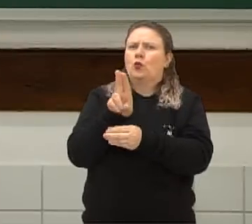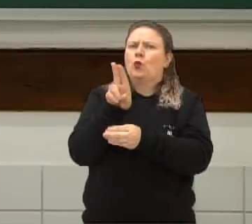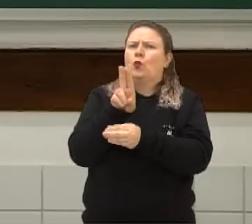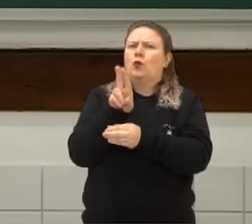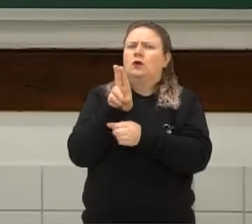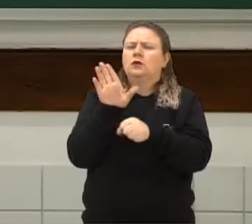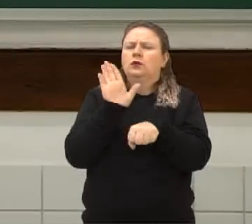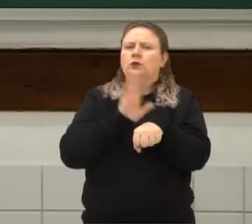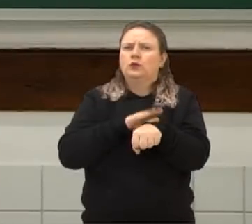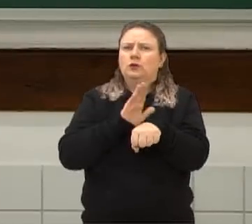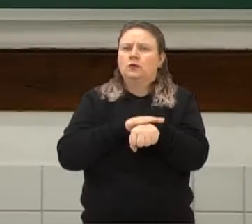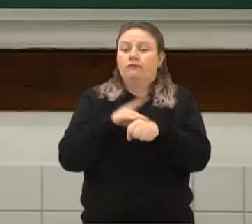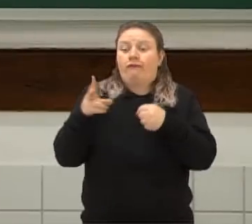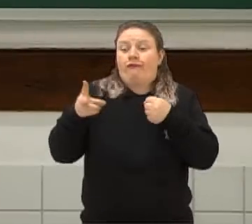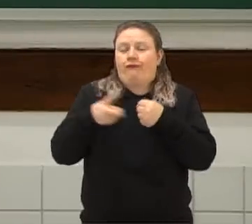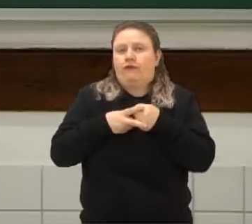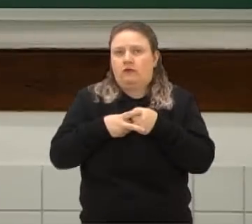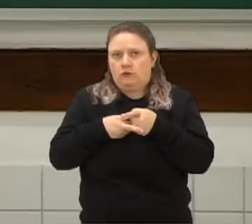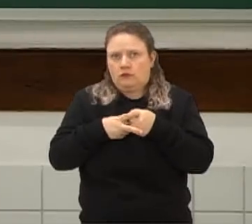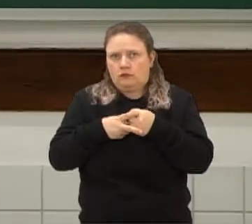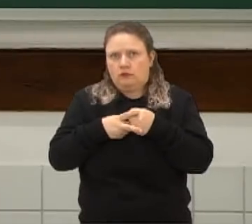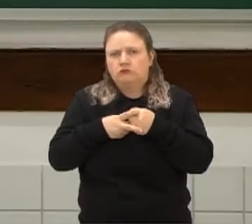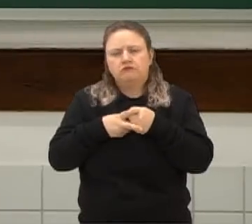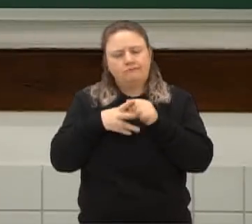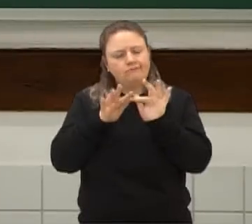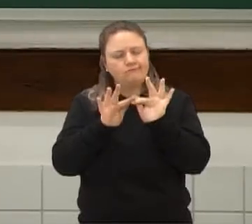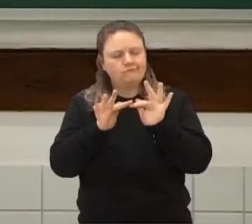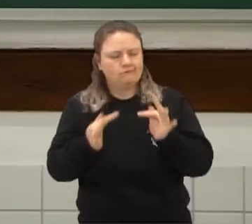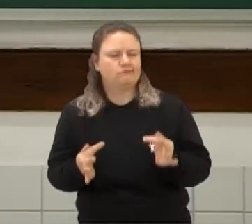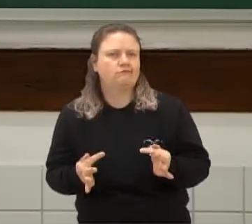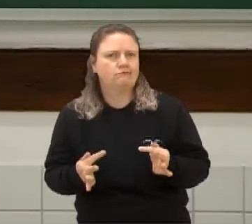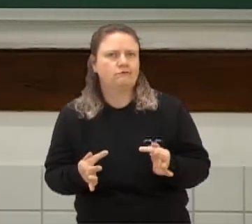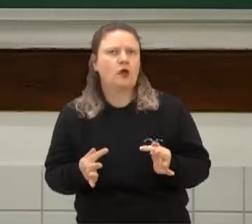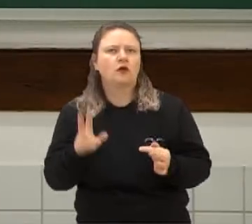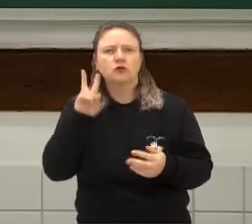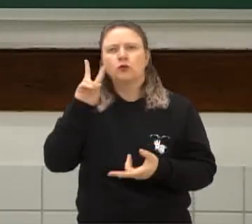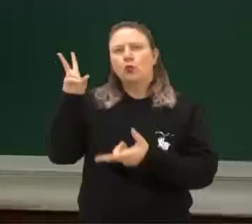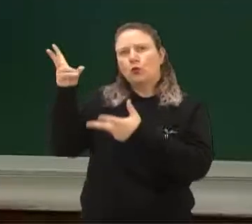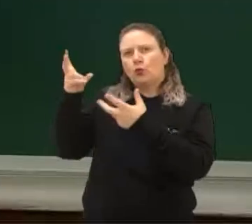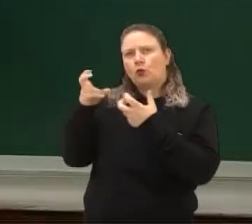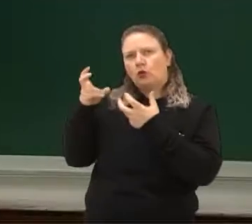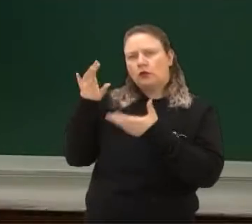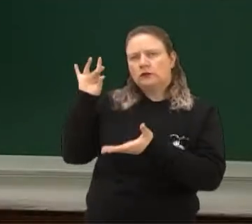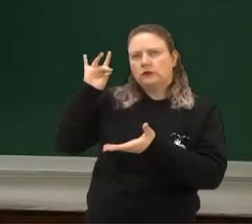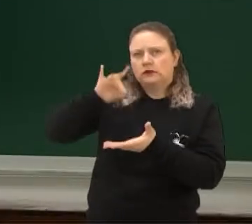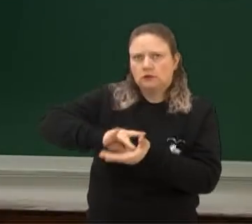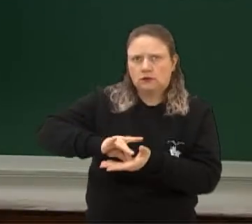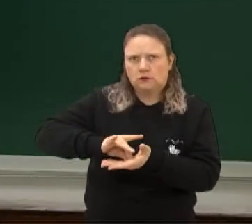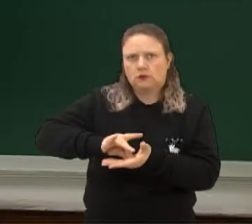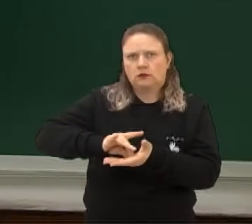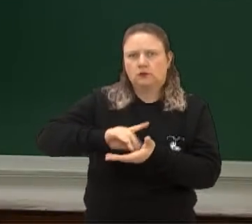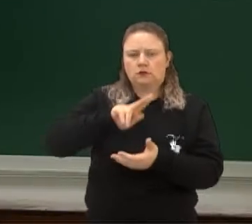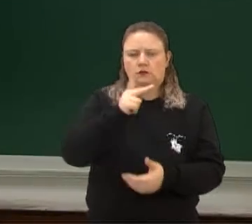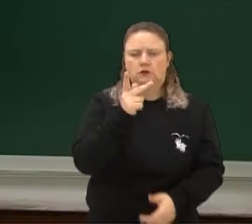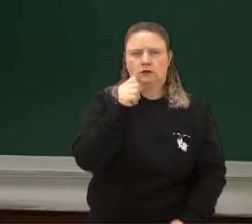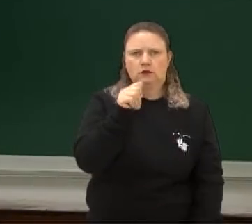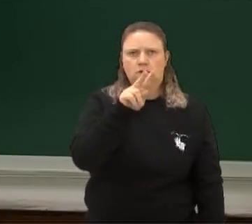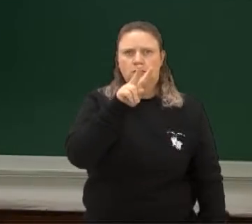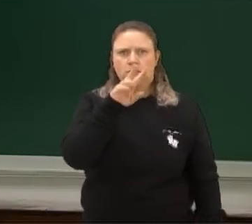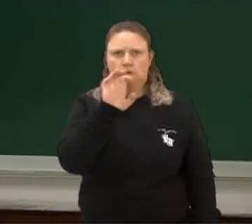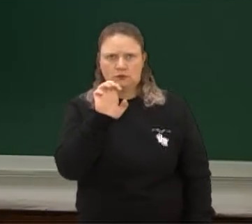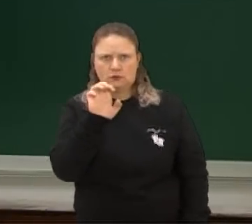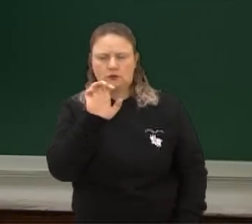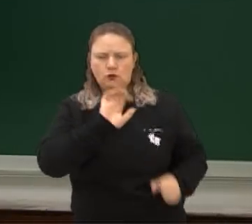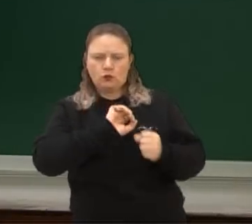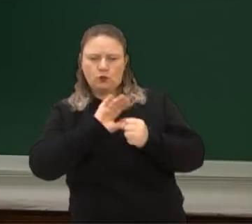verbal? É bem simples. A gente já viu que no afirmativo eu uso have, o sujeito, e depois o verbo no